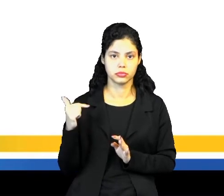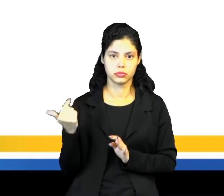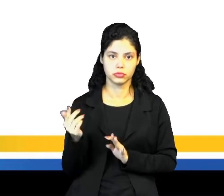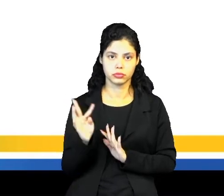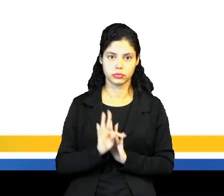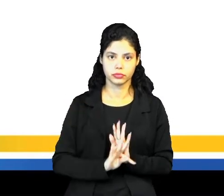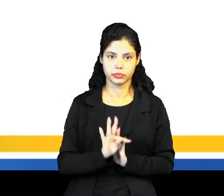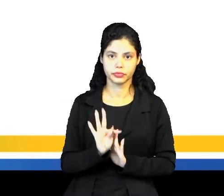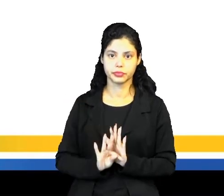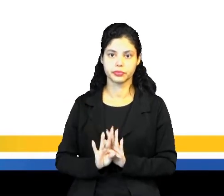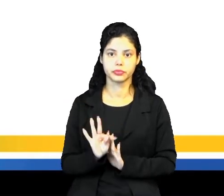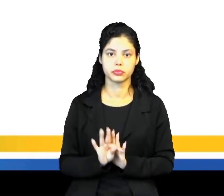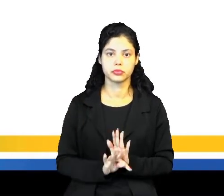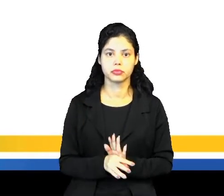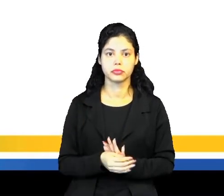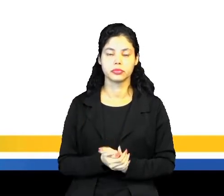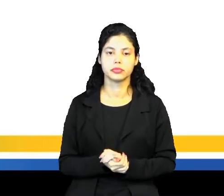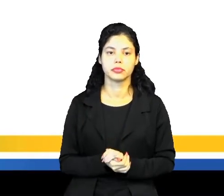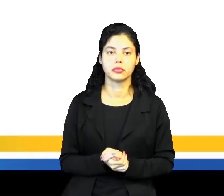outros textos.